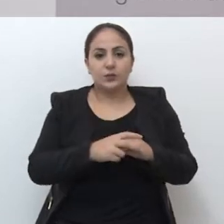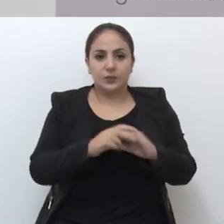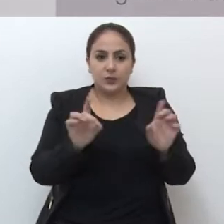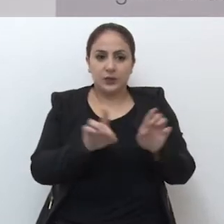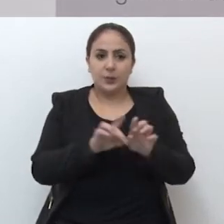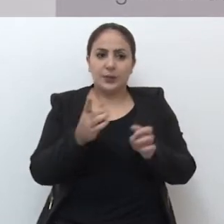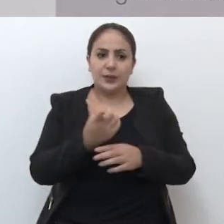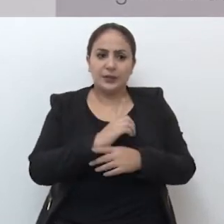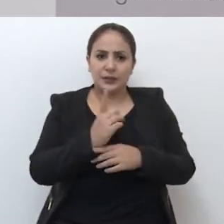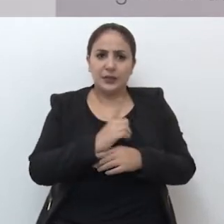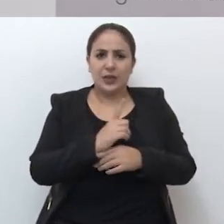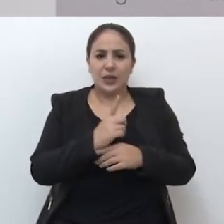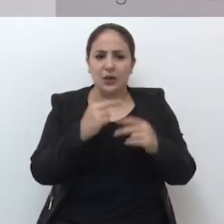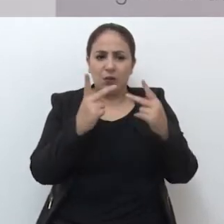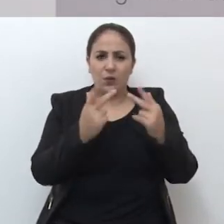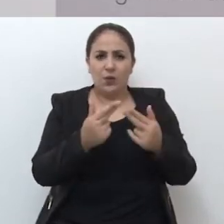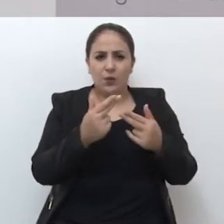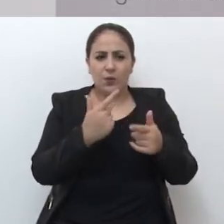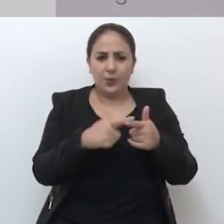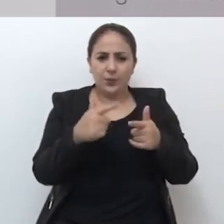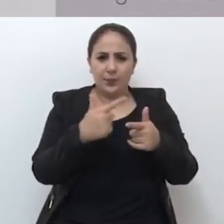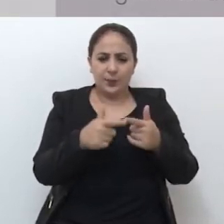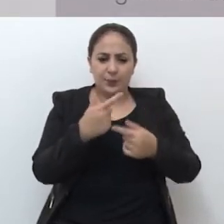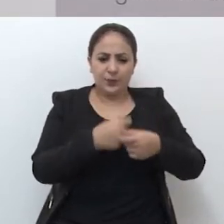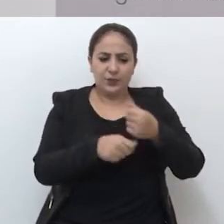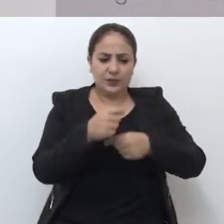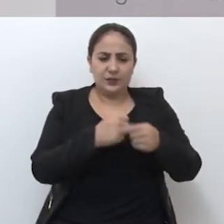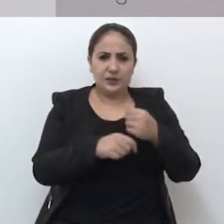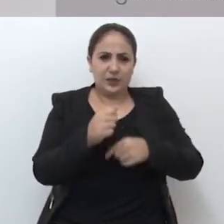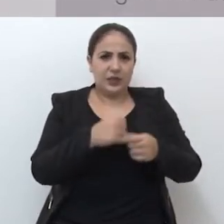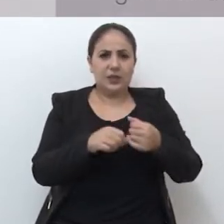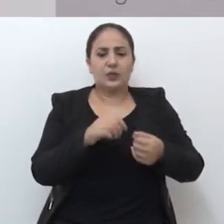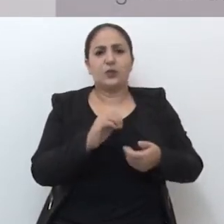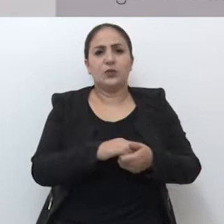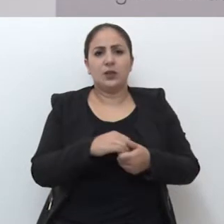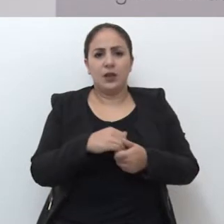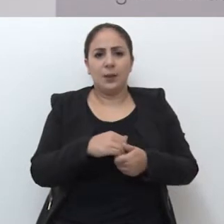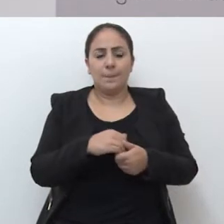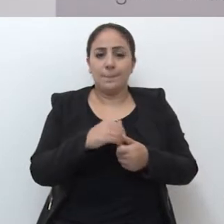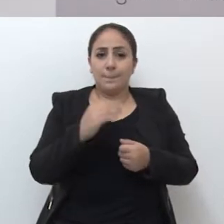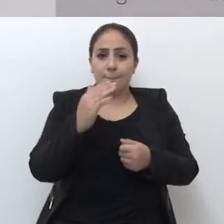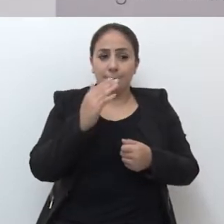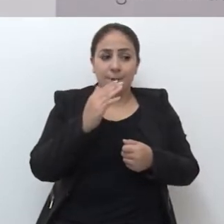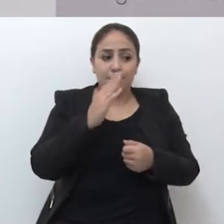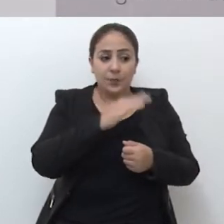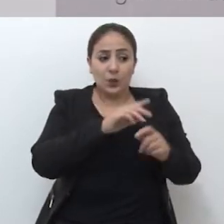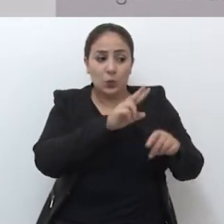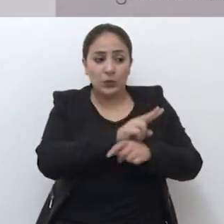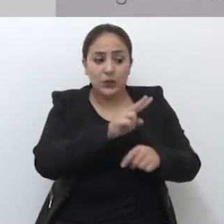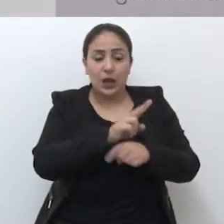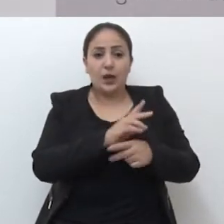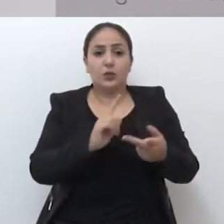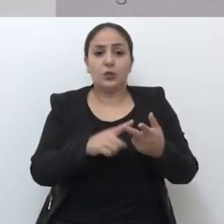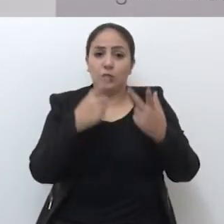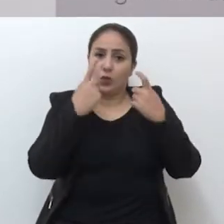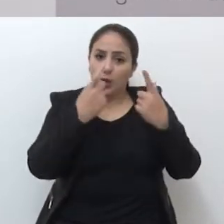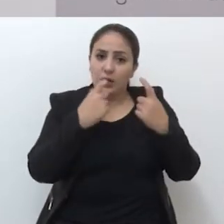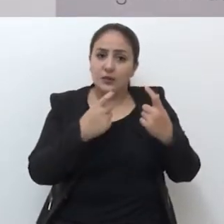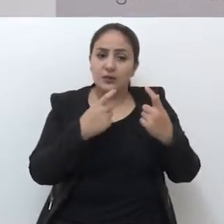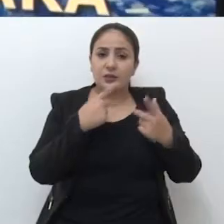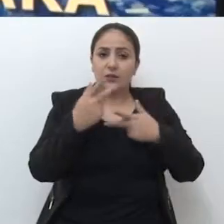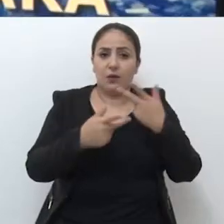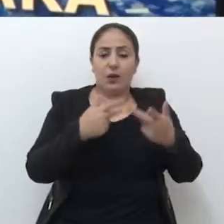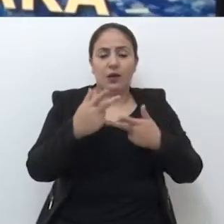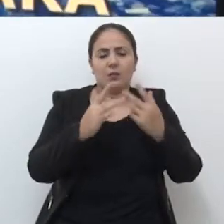advém de abusos financeiros, maus tratos, violência verbal e entre tantas questões